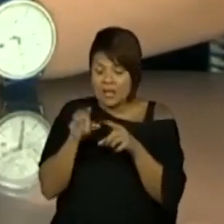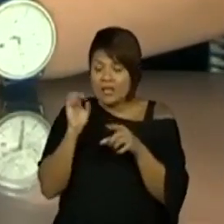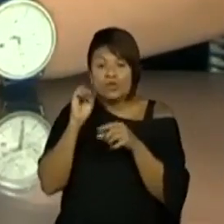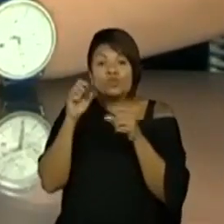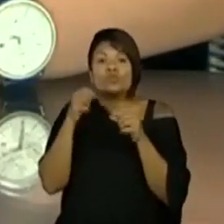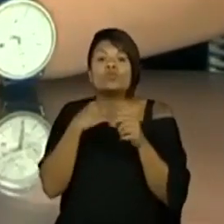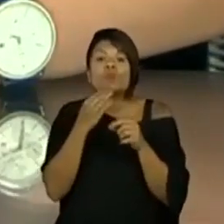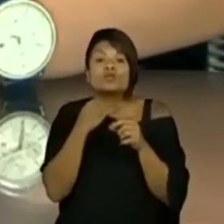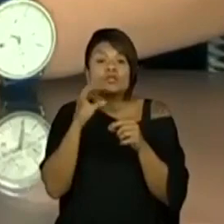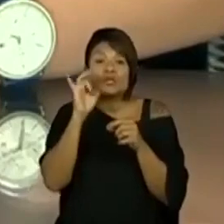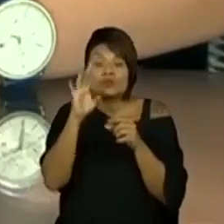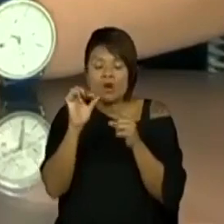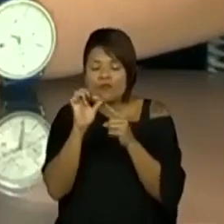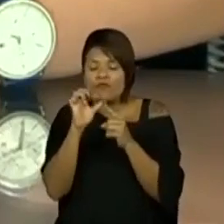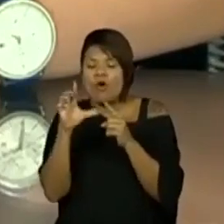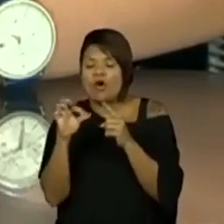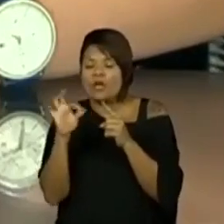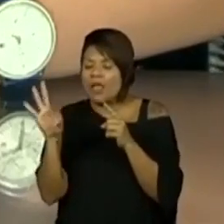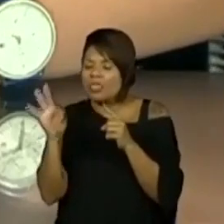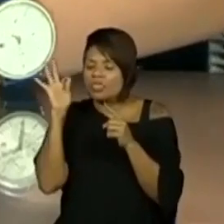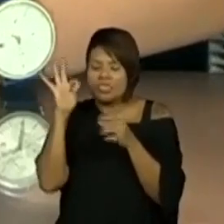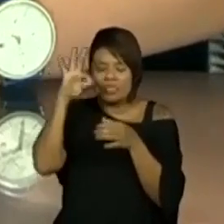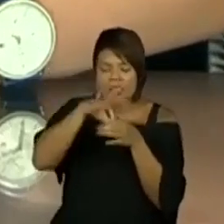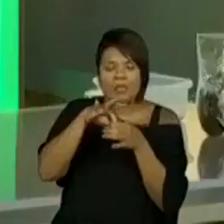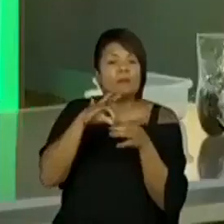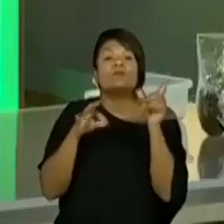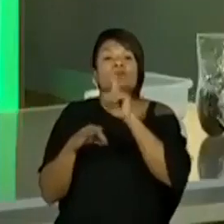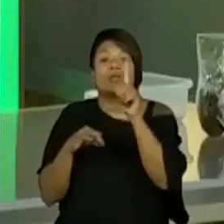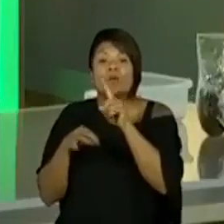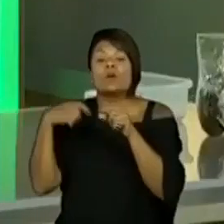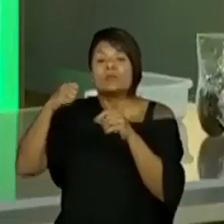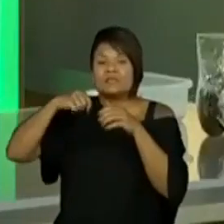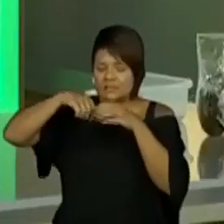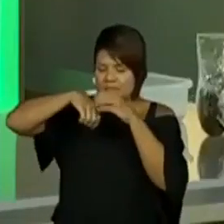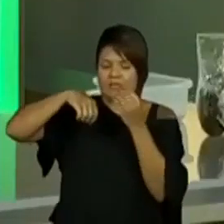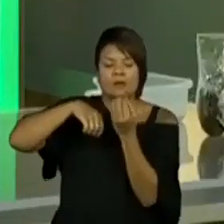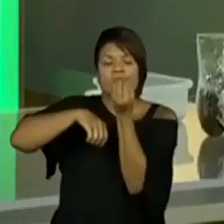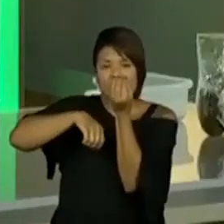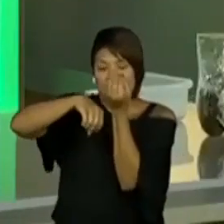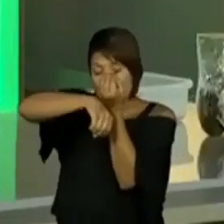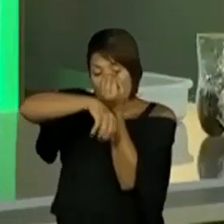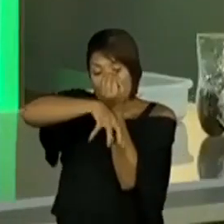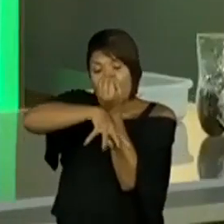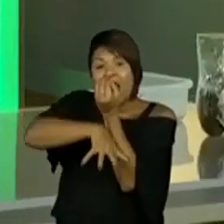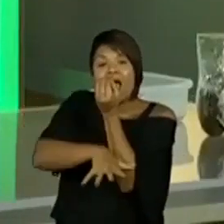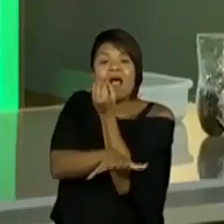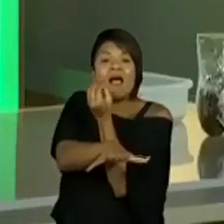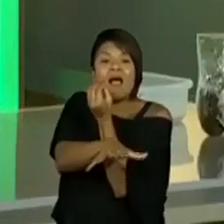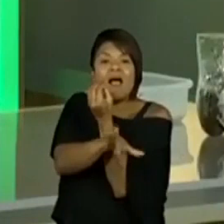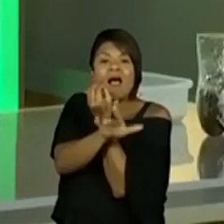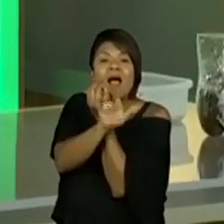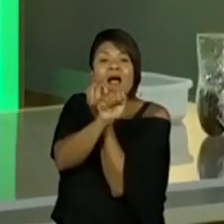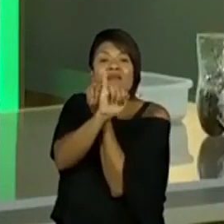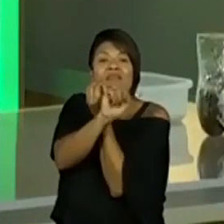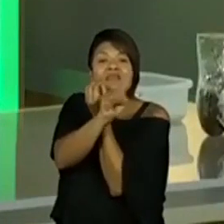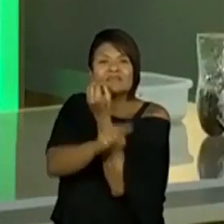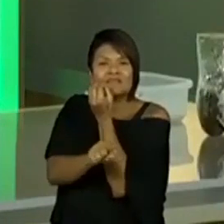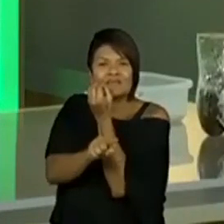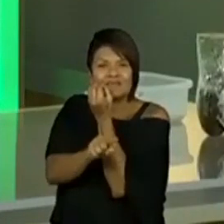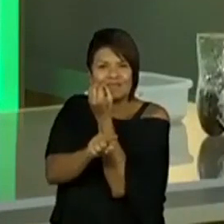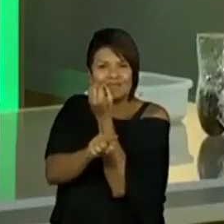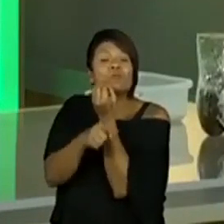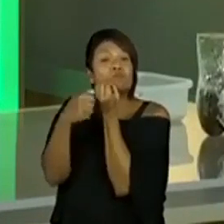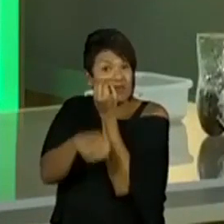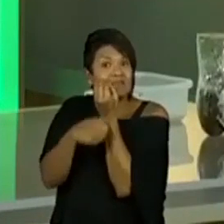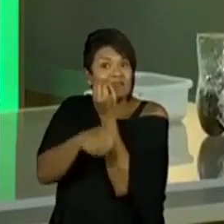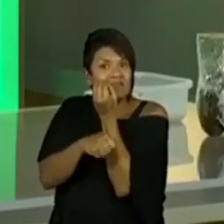a raiz bem presa aqui nessa terra, a planta não vai se desenvolver. E aí o nosso jardim de vidro não vai dar certo.